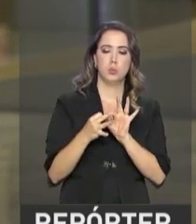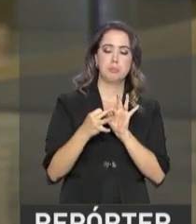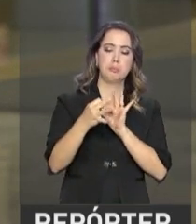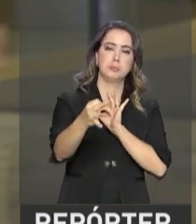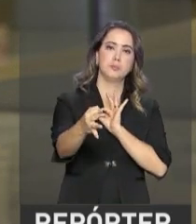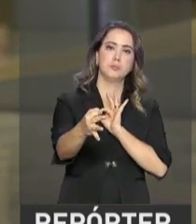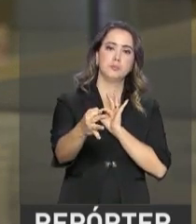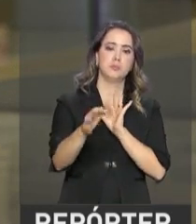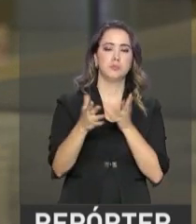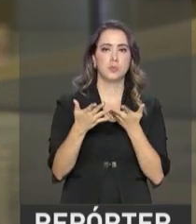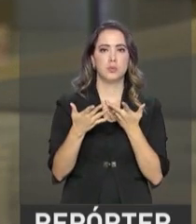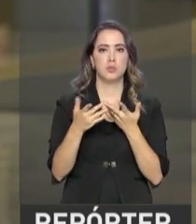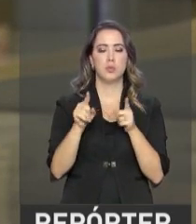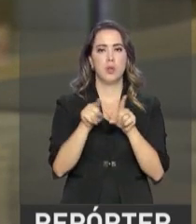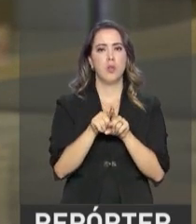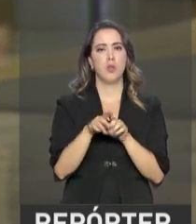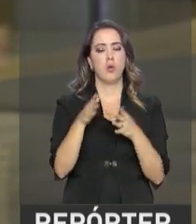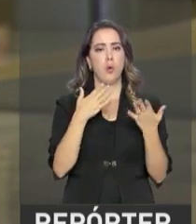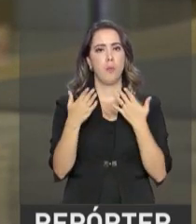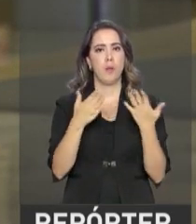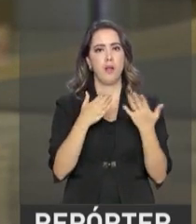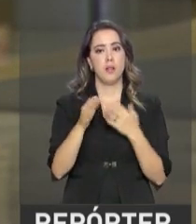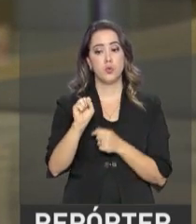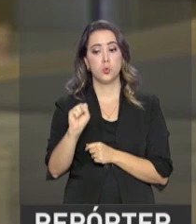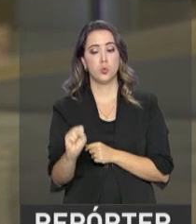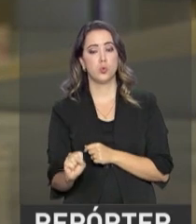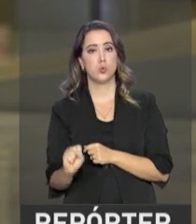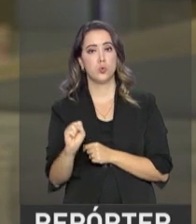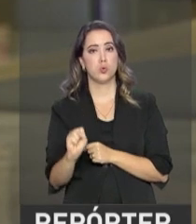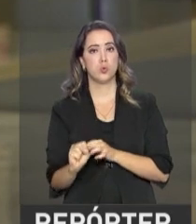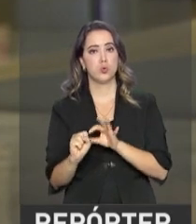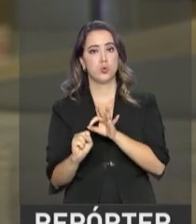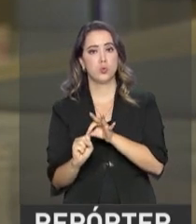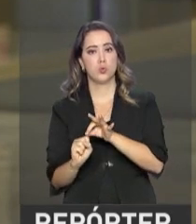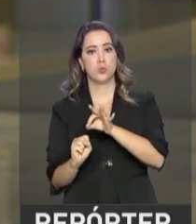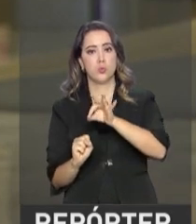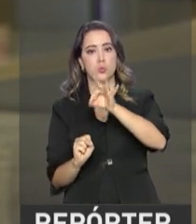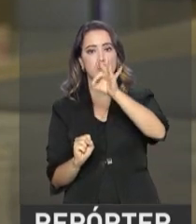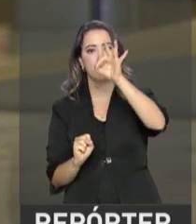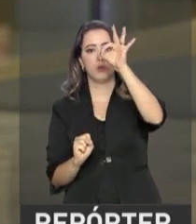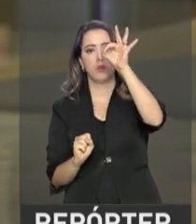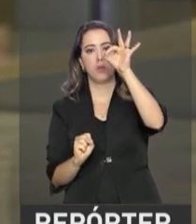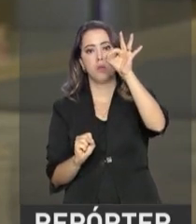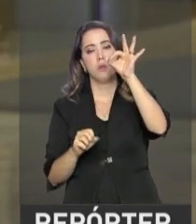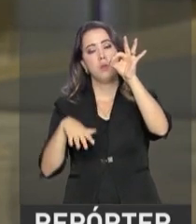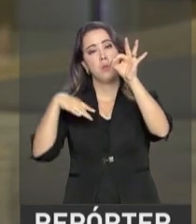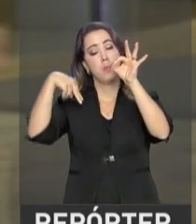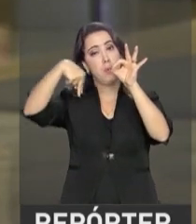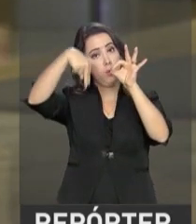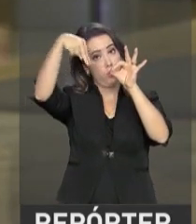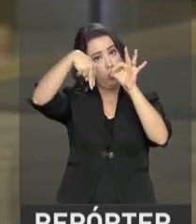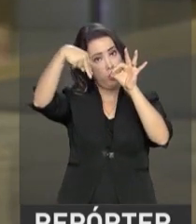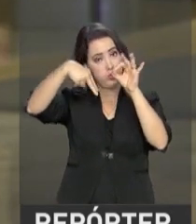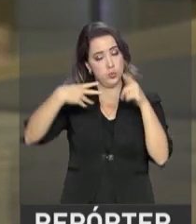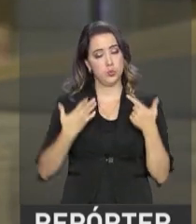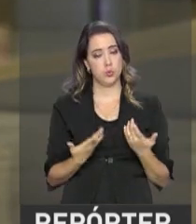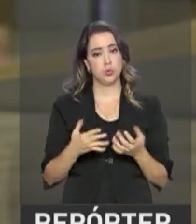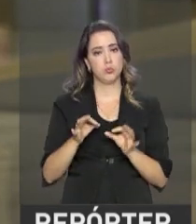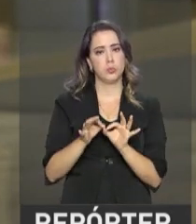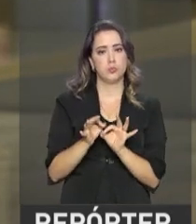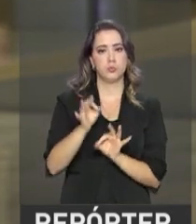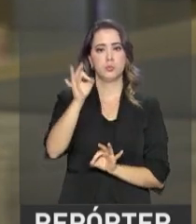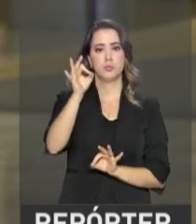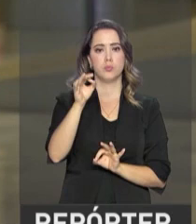reta chuí no rio grande do sul ao oiapoque no amapá ou seja esses pontos extremos